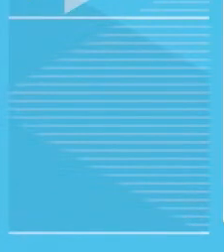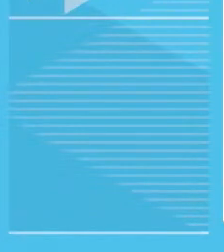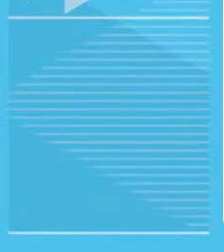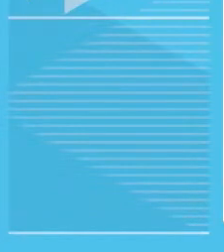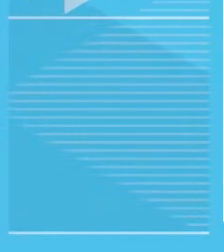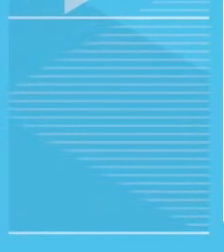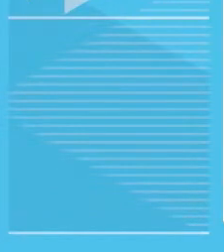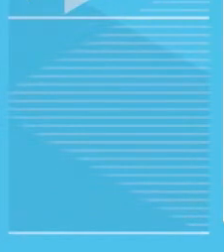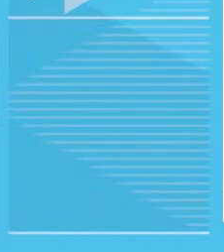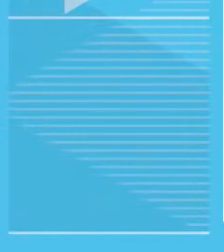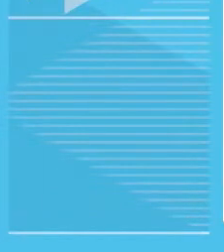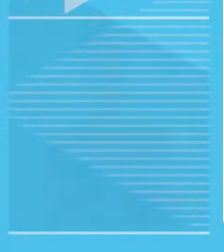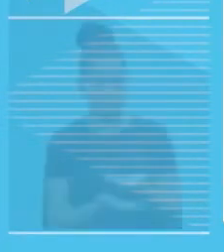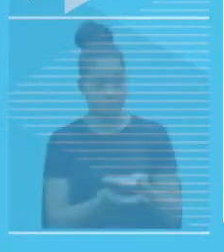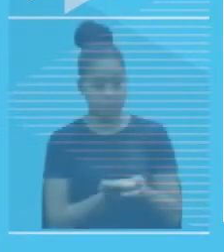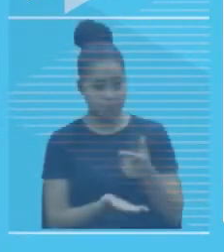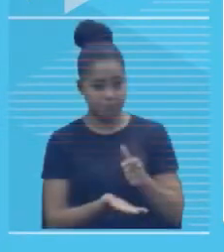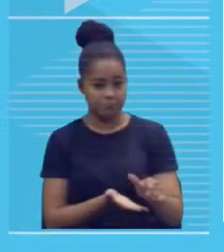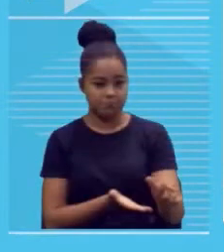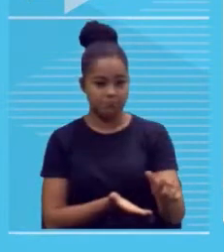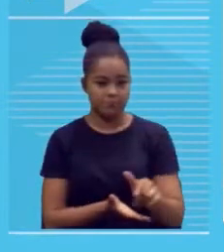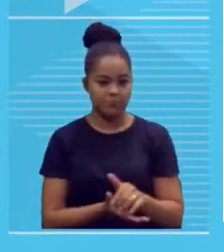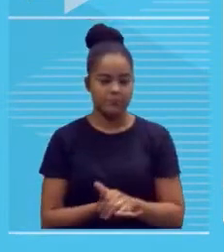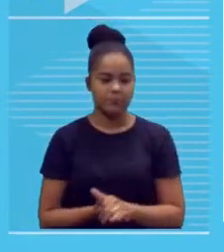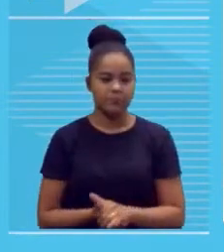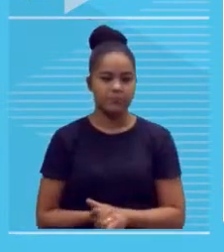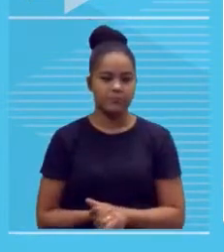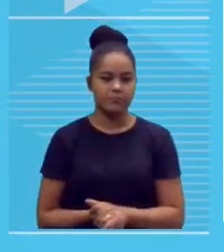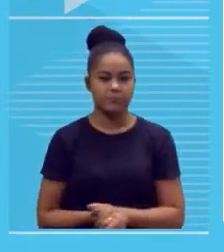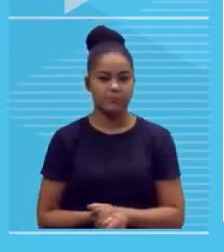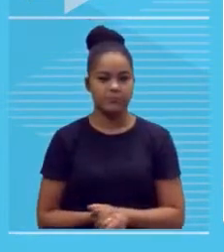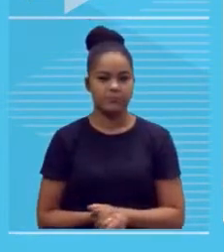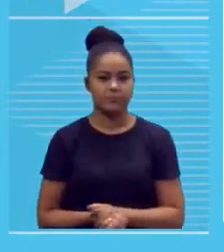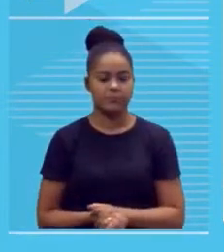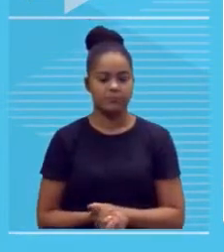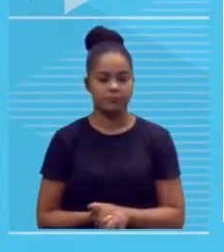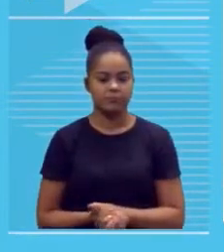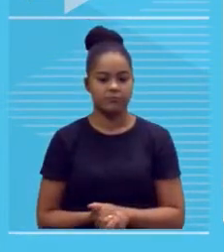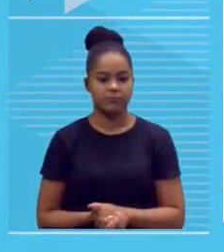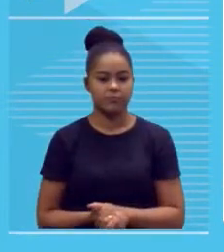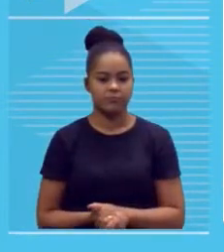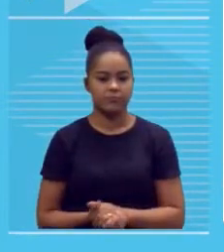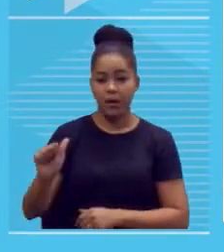Vamos lá. Prof, peguei o valor do A, peguei o valor do B,